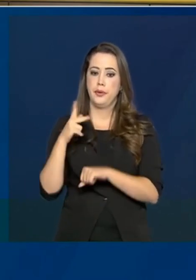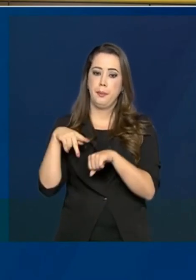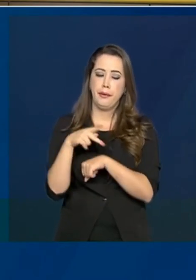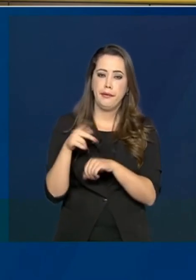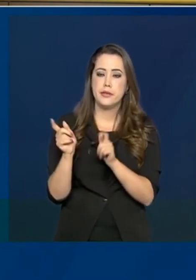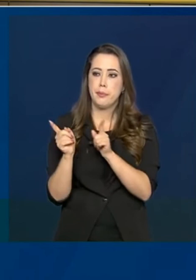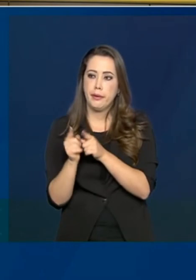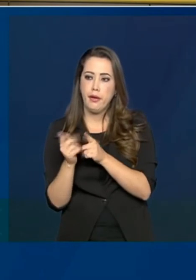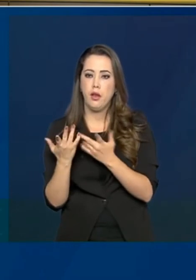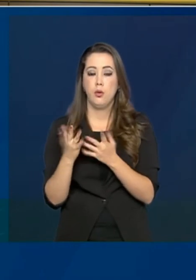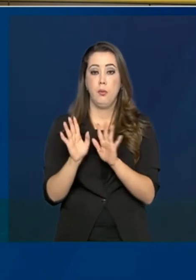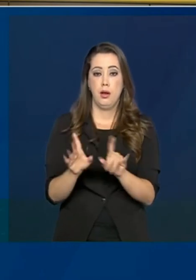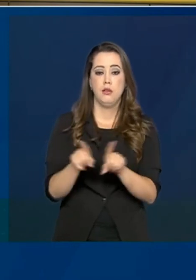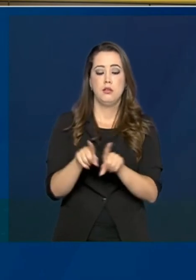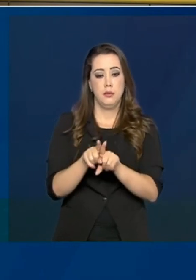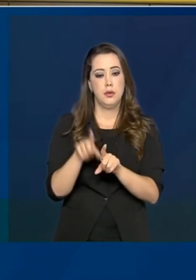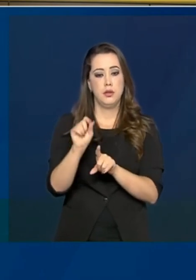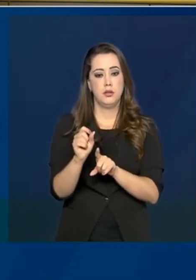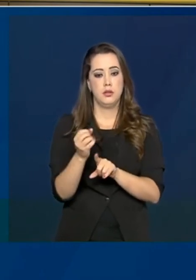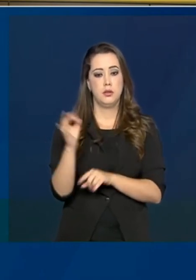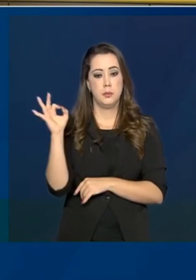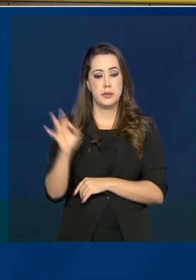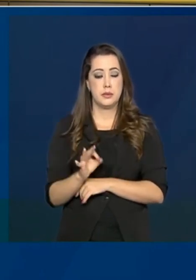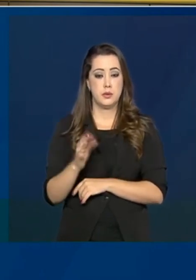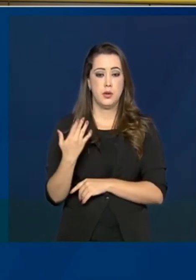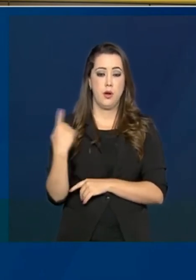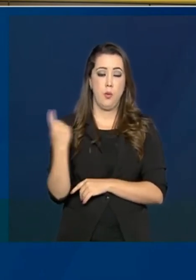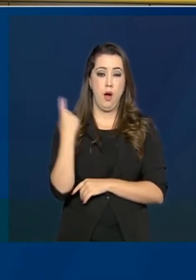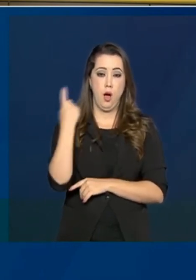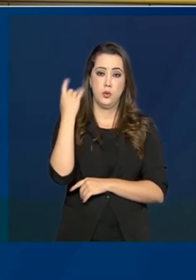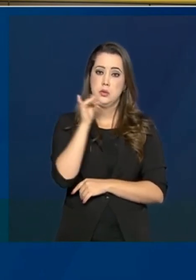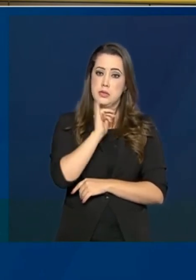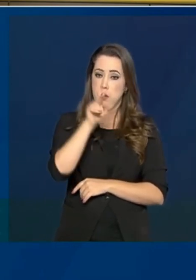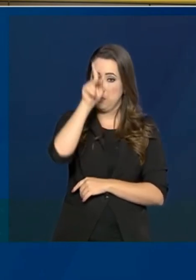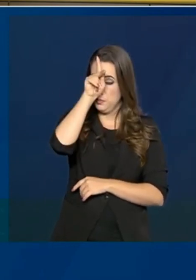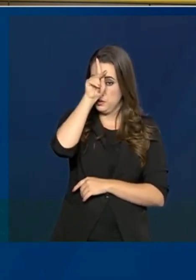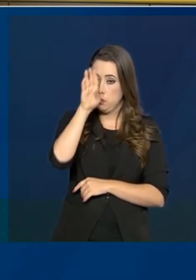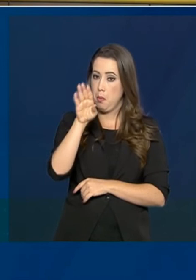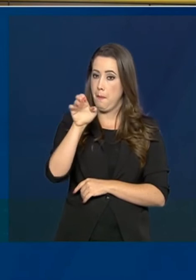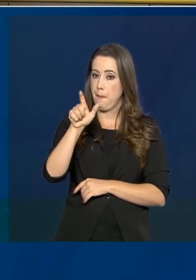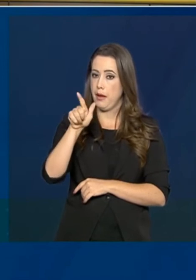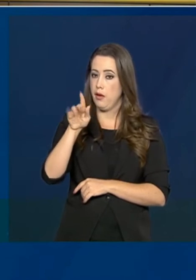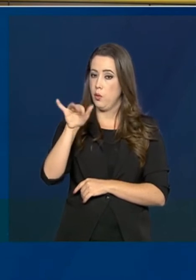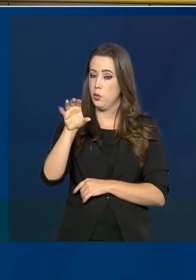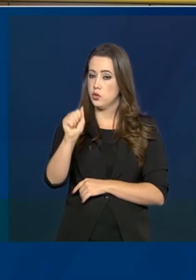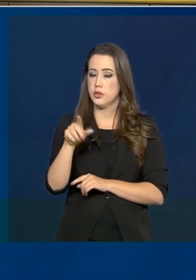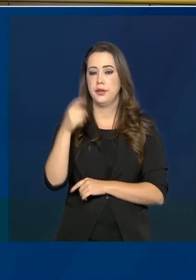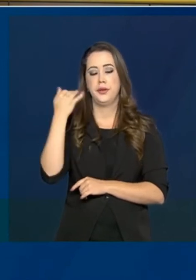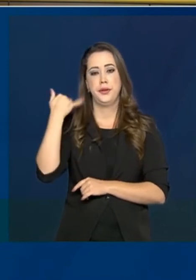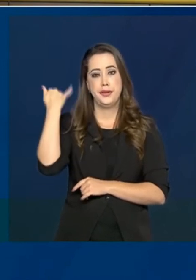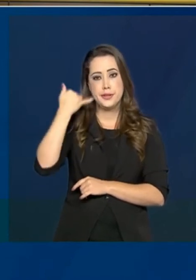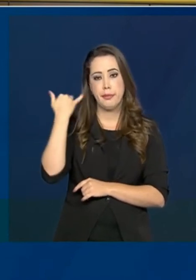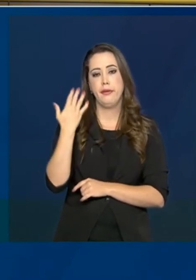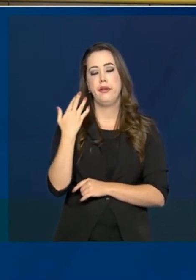Marino, destaca-se o elevado coeficiente de mortalidade de países como Peru, Bélgica, Espanha,